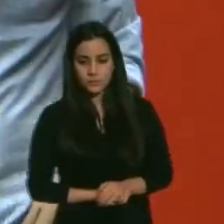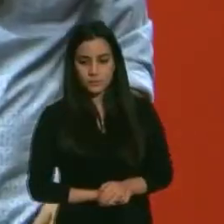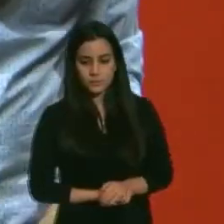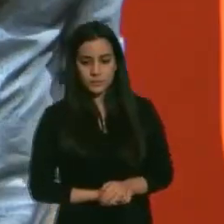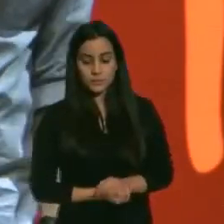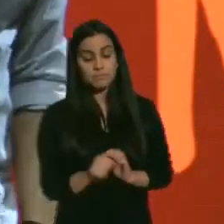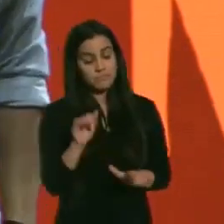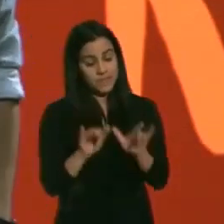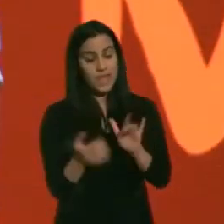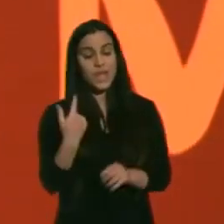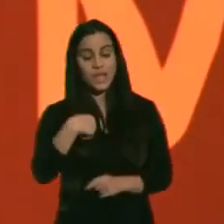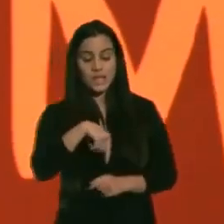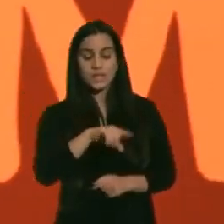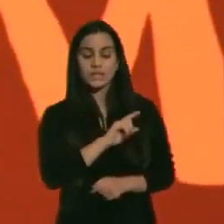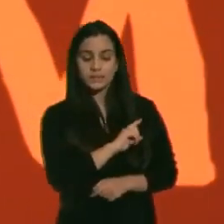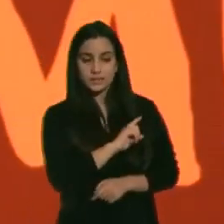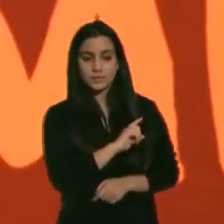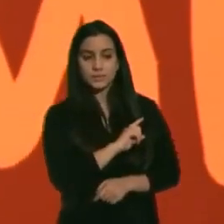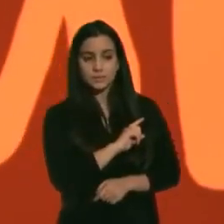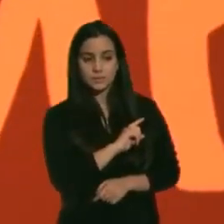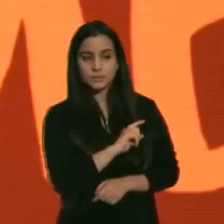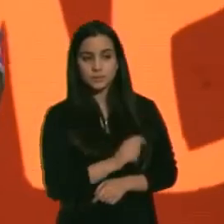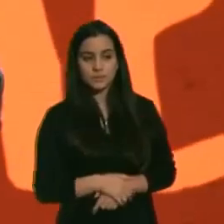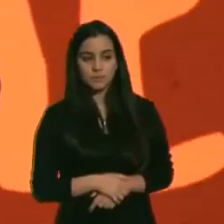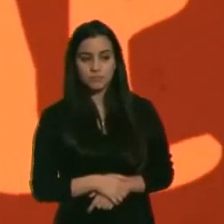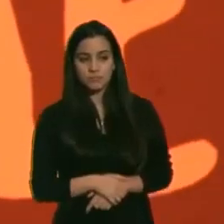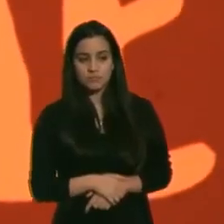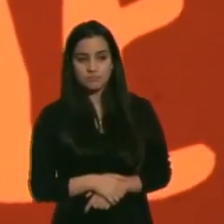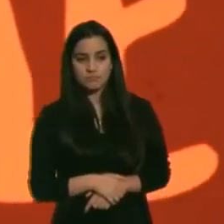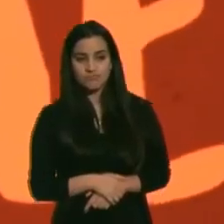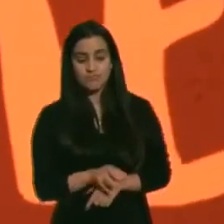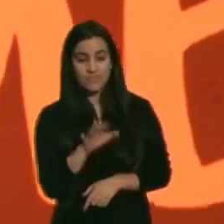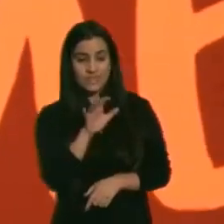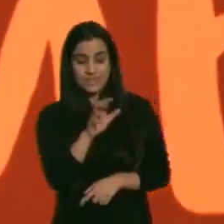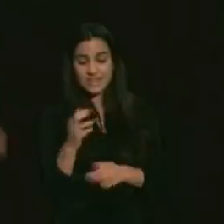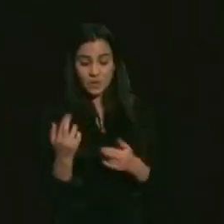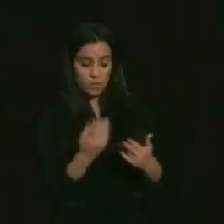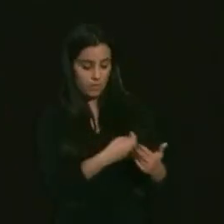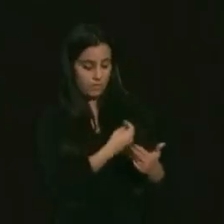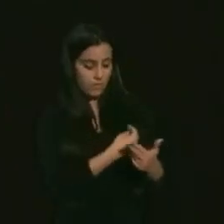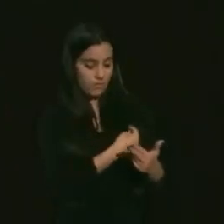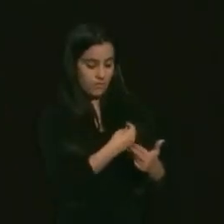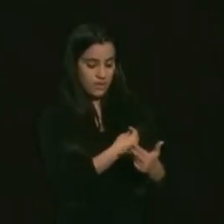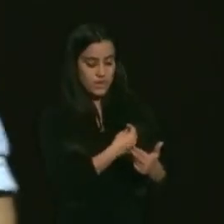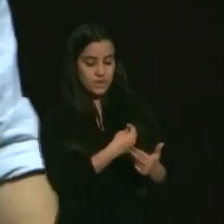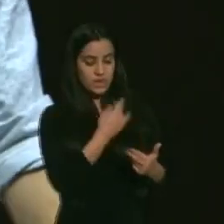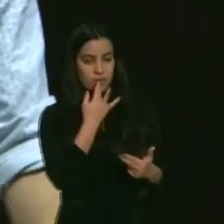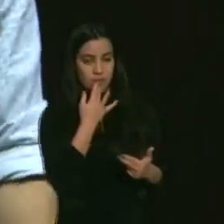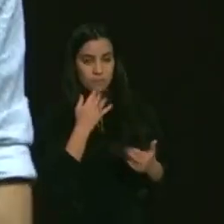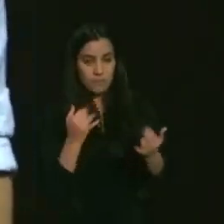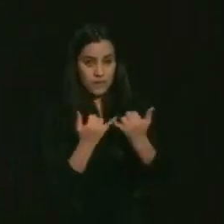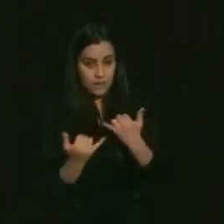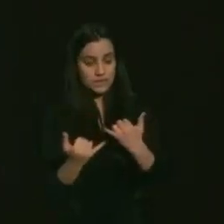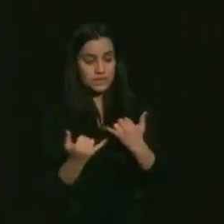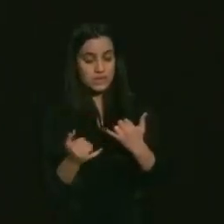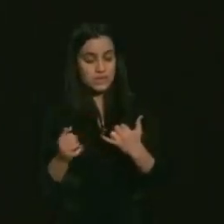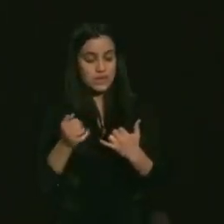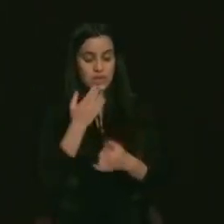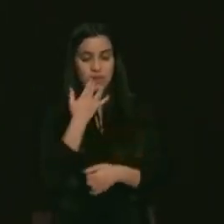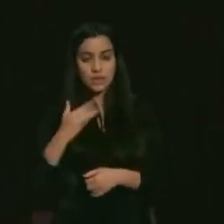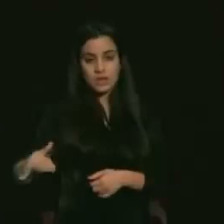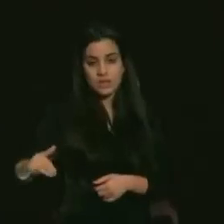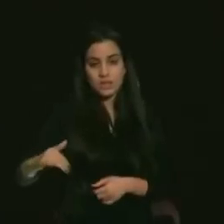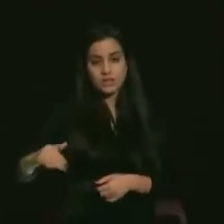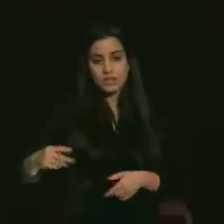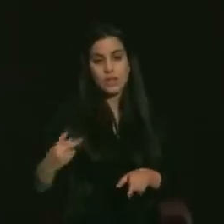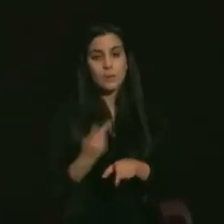Muitas vezes nós lidamos com a vida como crianças que correm atrás de bolhas de sabão. A gente